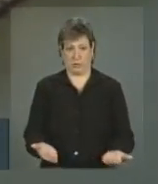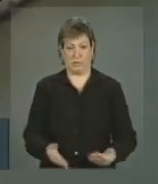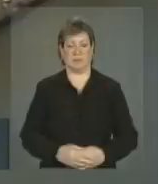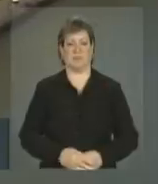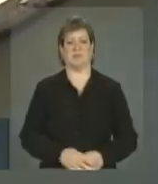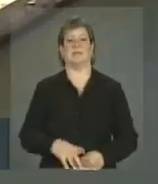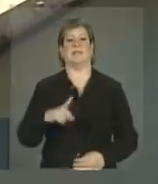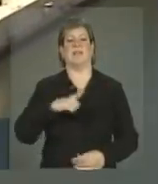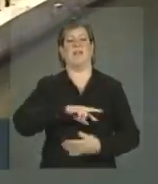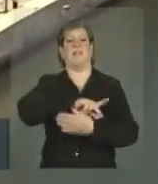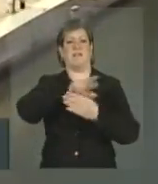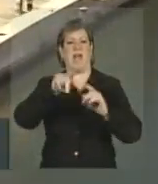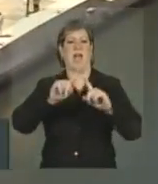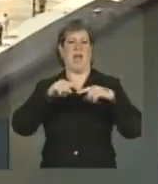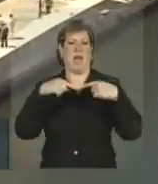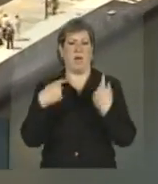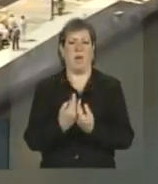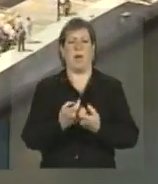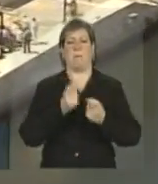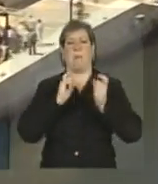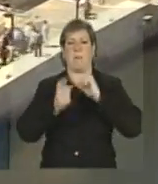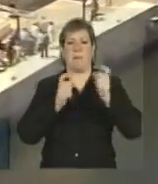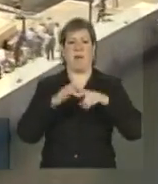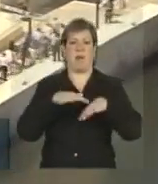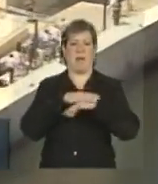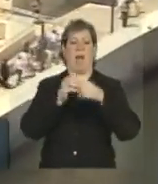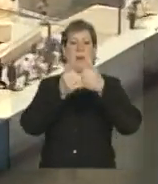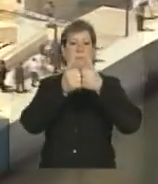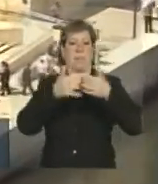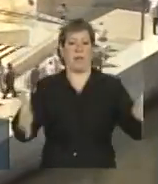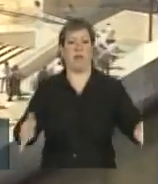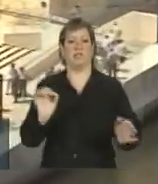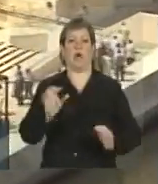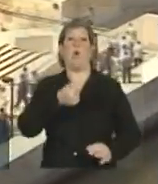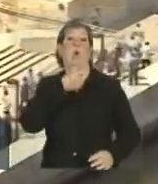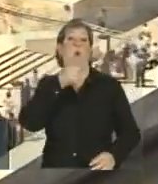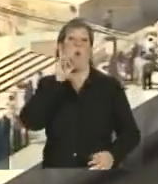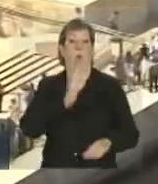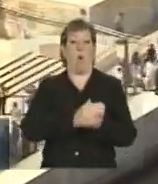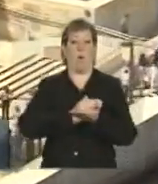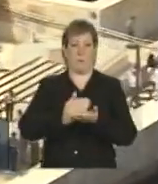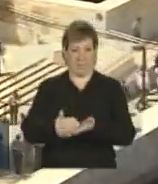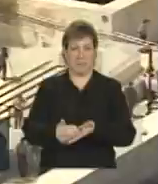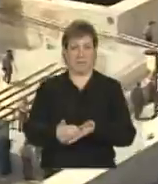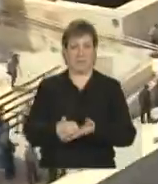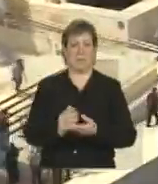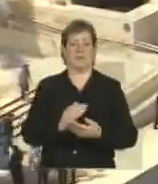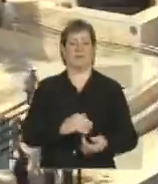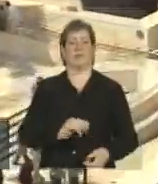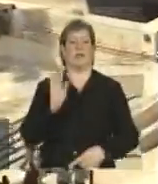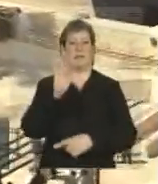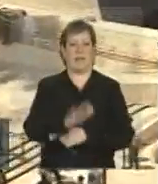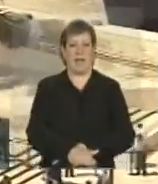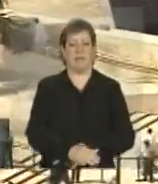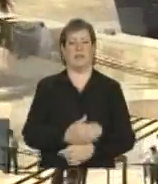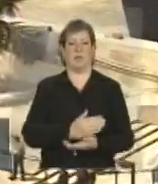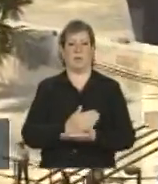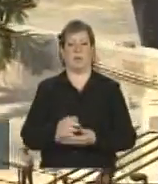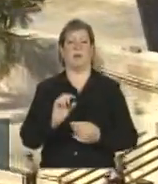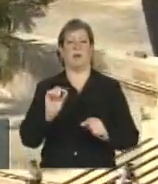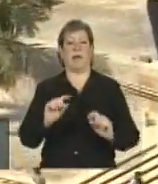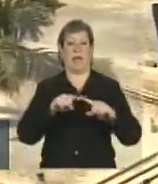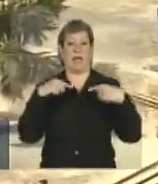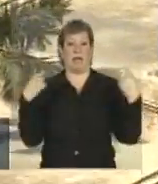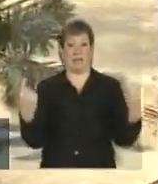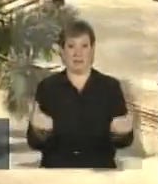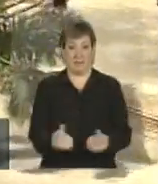Várias sessões já aconteceram, a abertura oficial foi ontem, no início da tarde. A cerimônia aconteceu